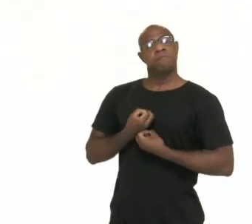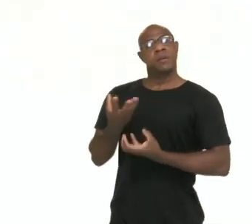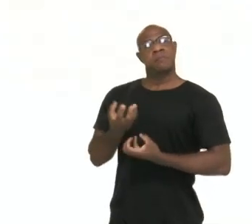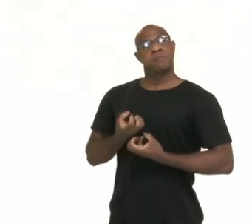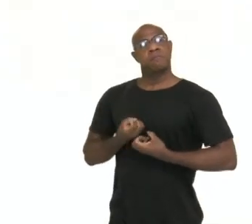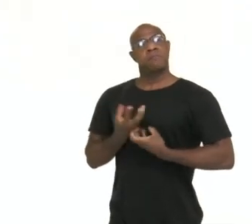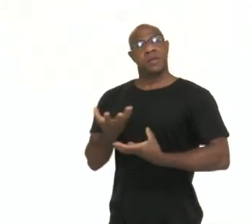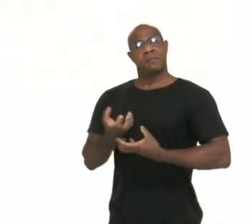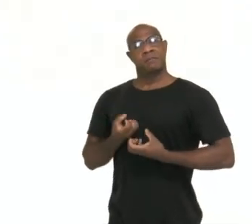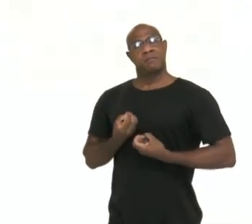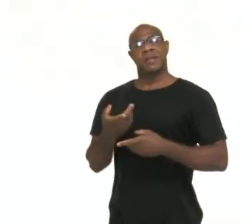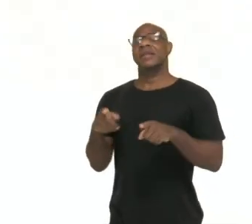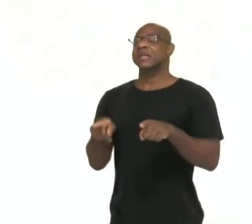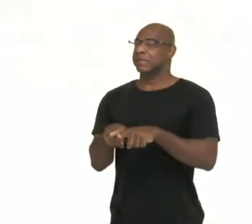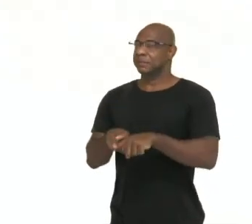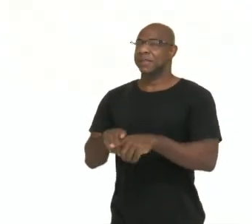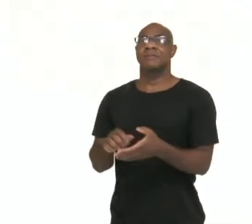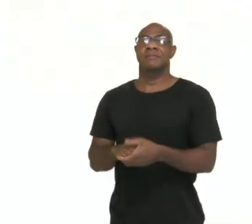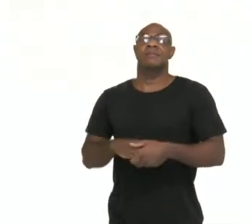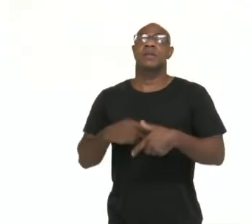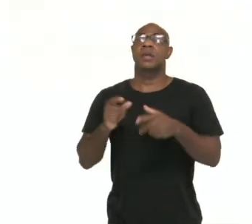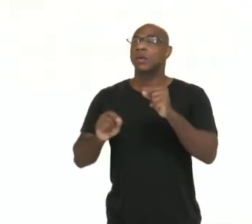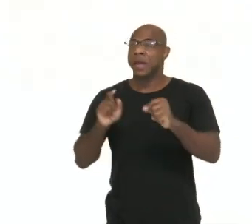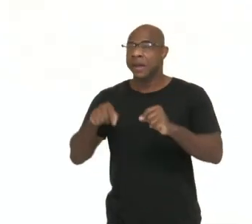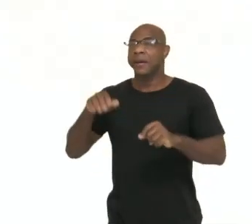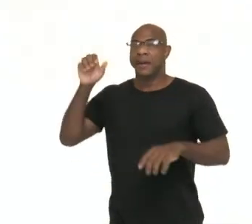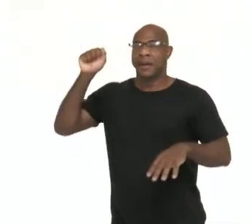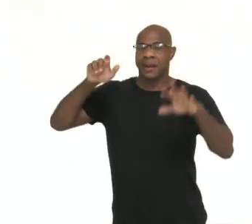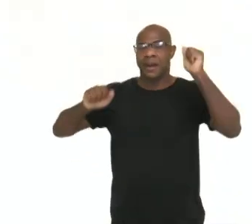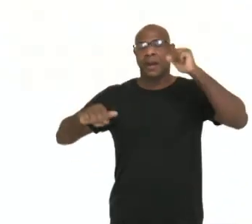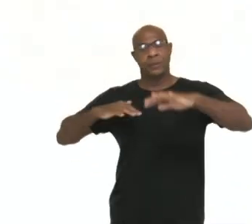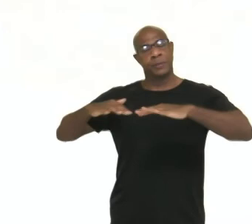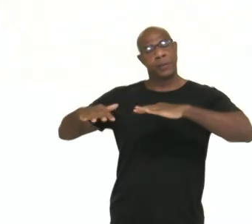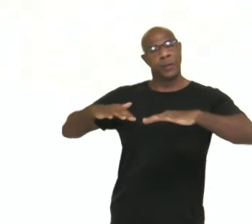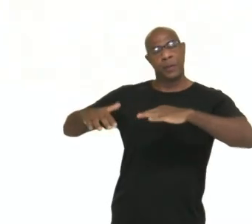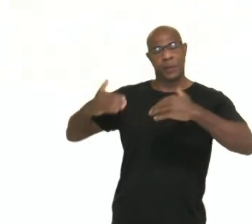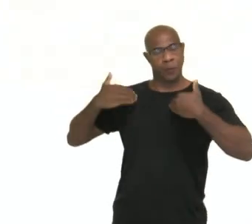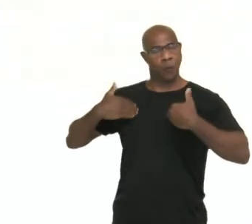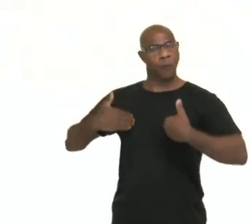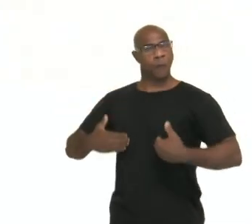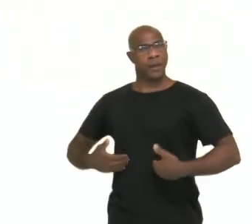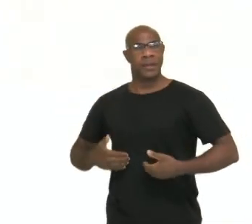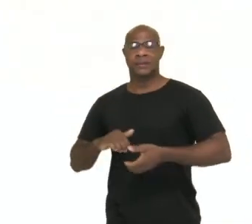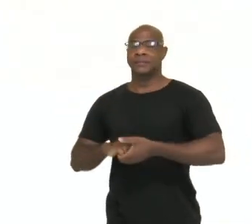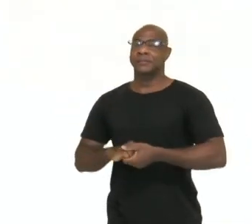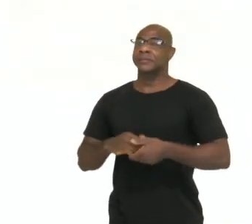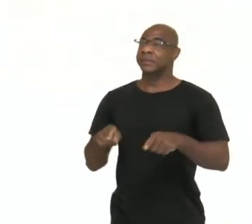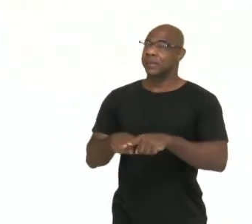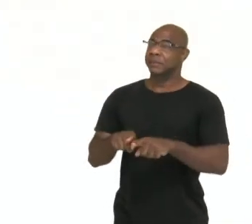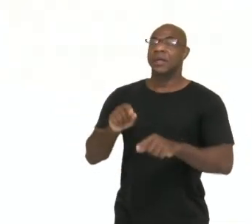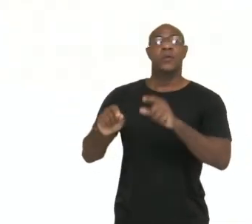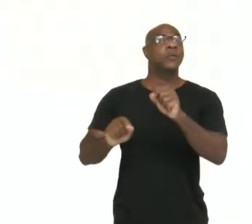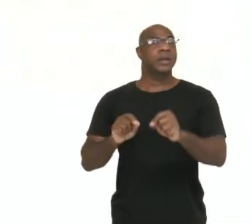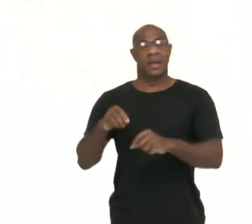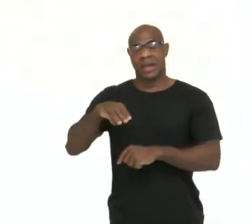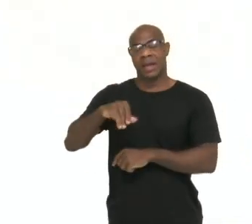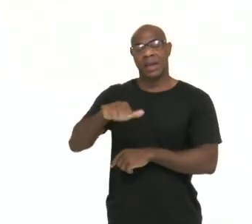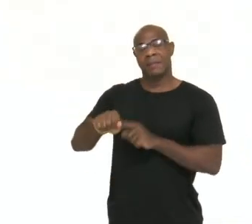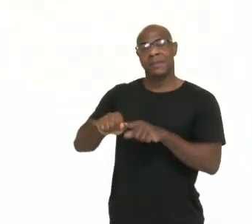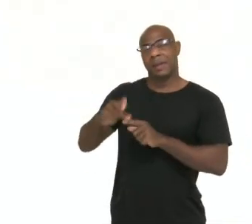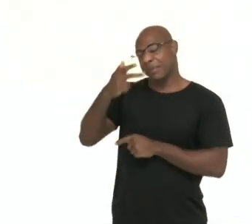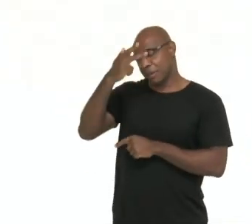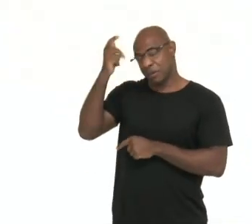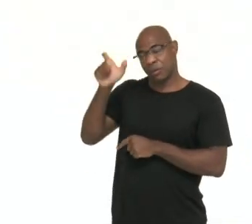forma de expressão baseada em gestos e movimentos corporais. E que através da mímica a pessoa pode